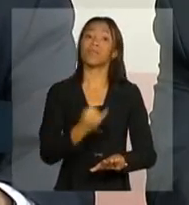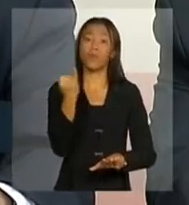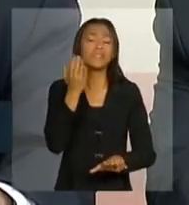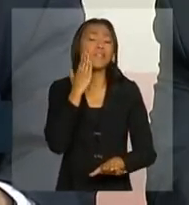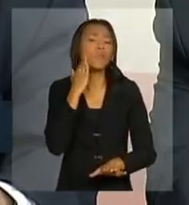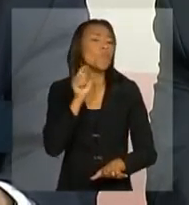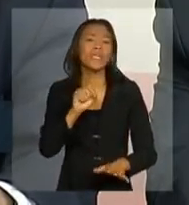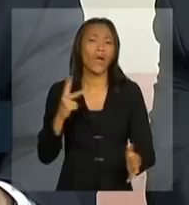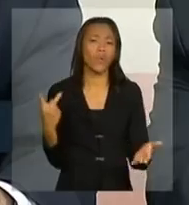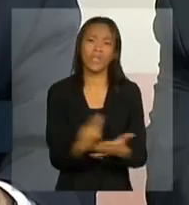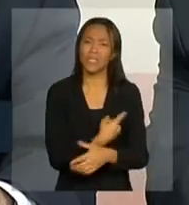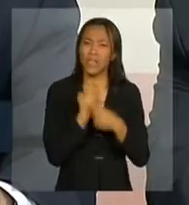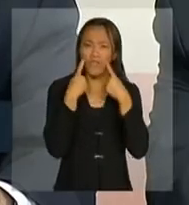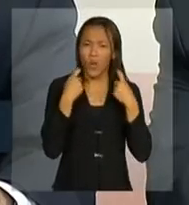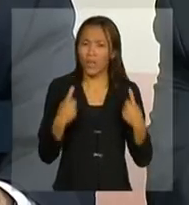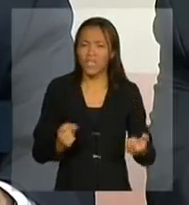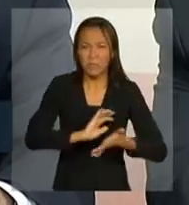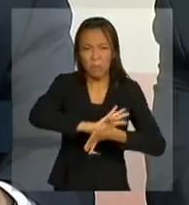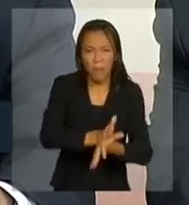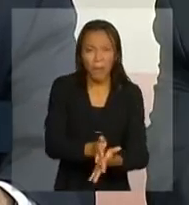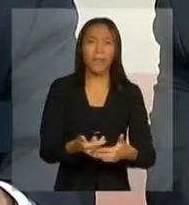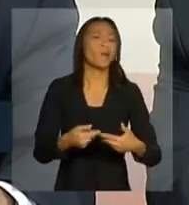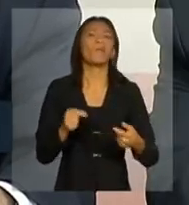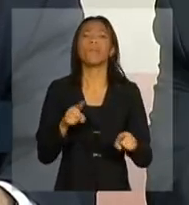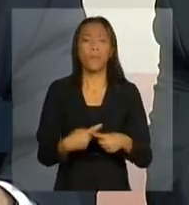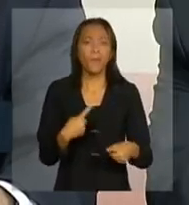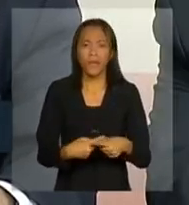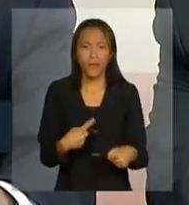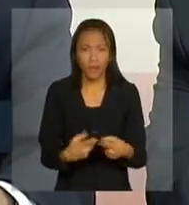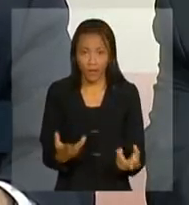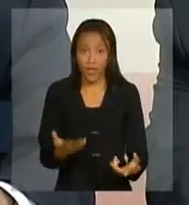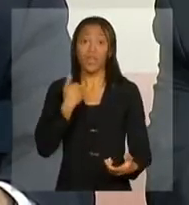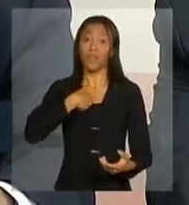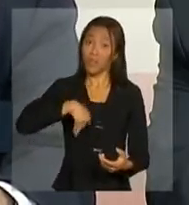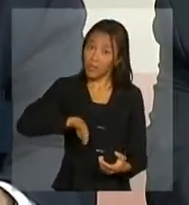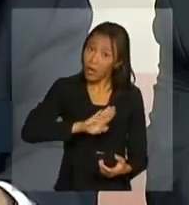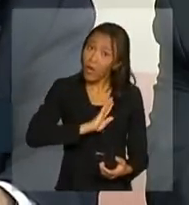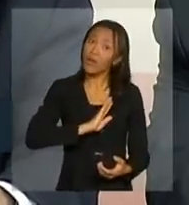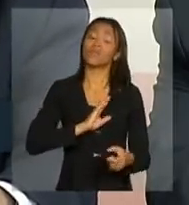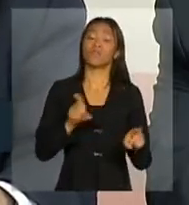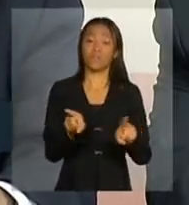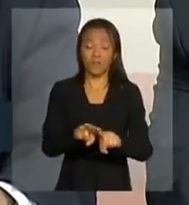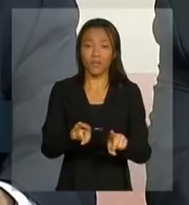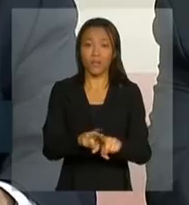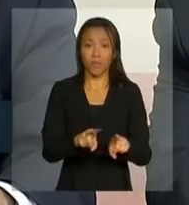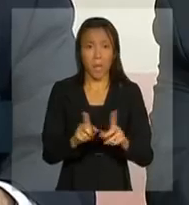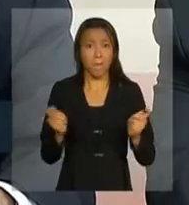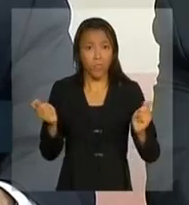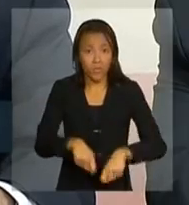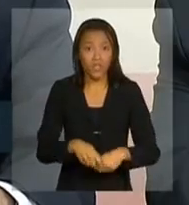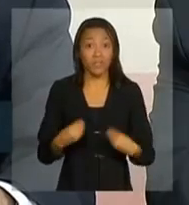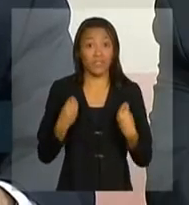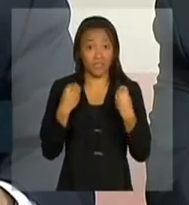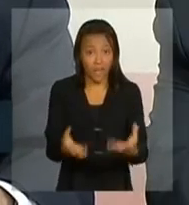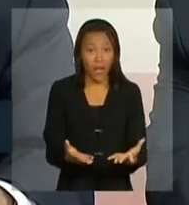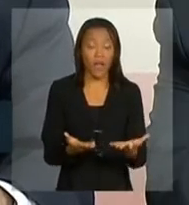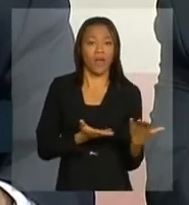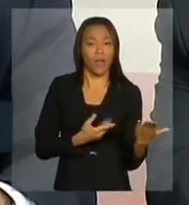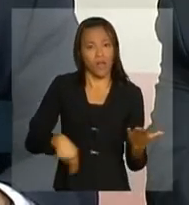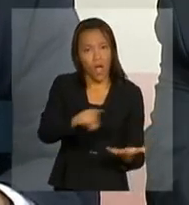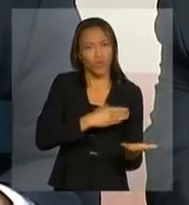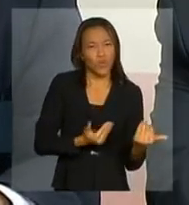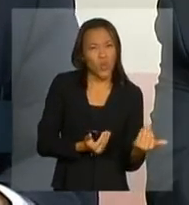causas que fazem com que essa realidade se imponha e que nós demos preventivamente aos nossos jovens,